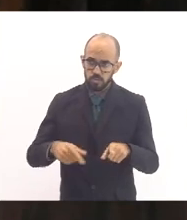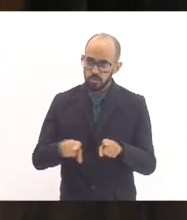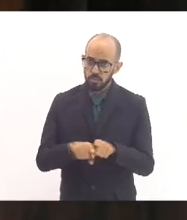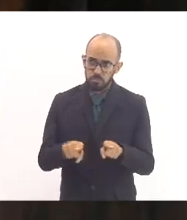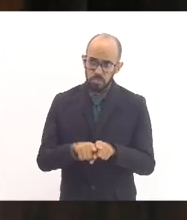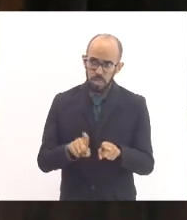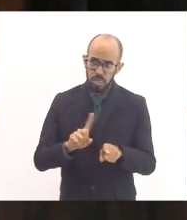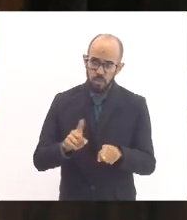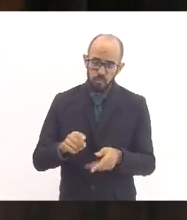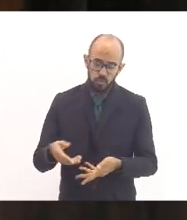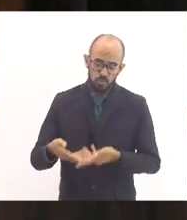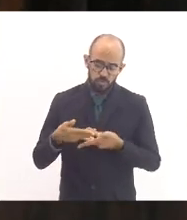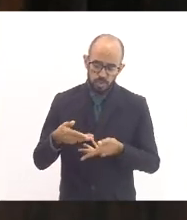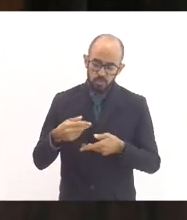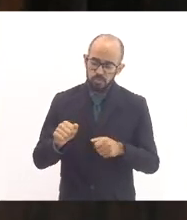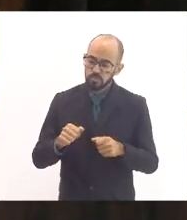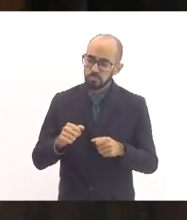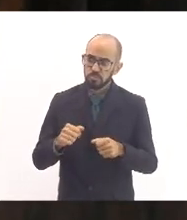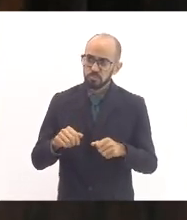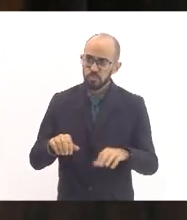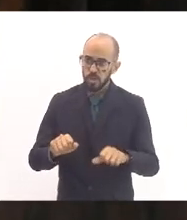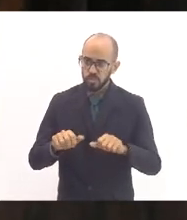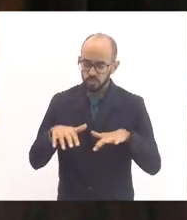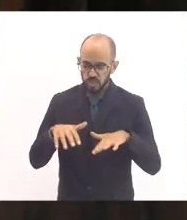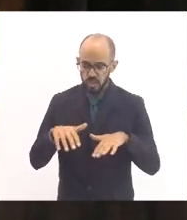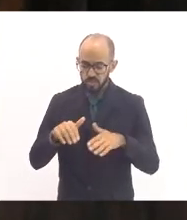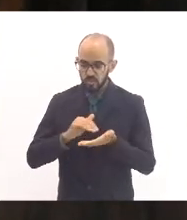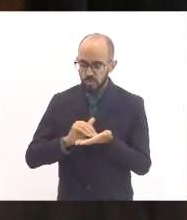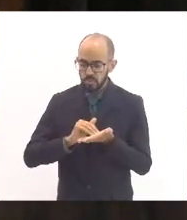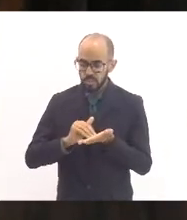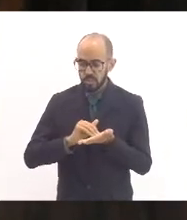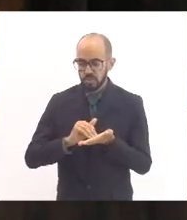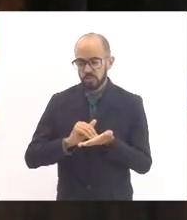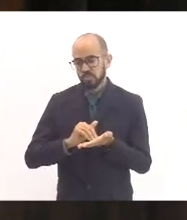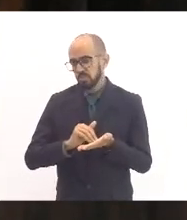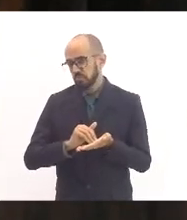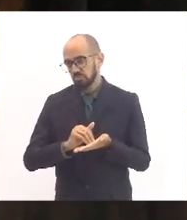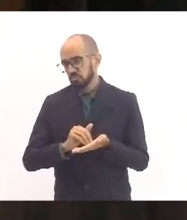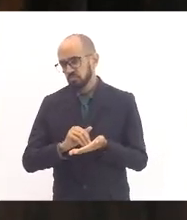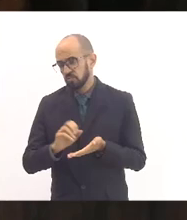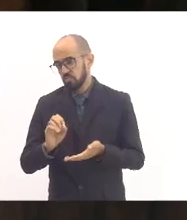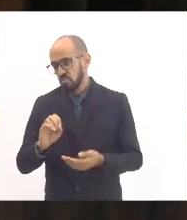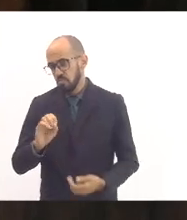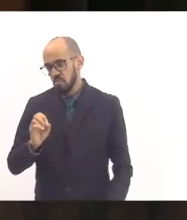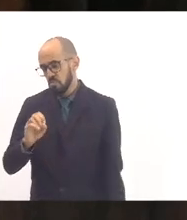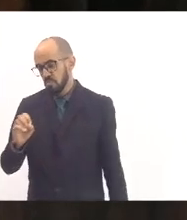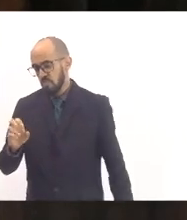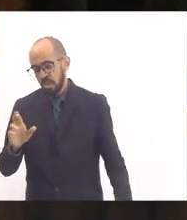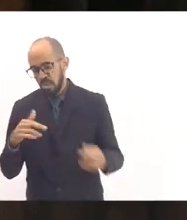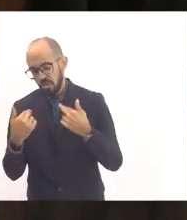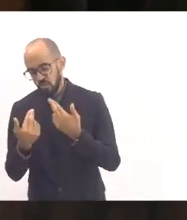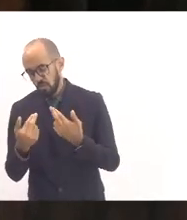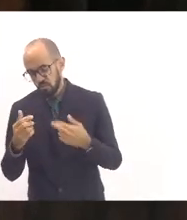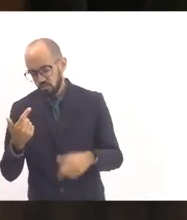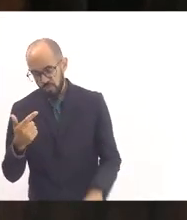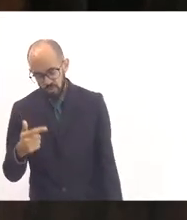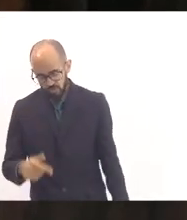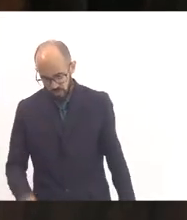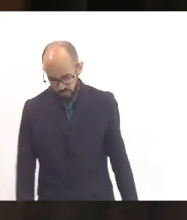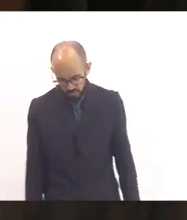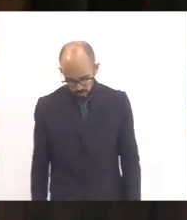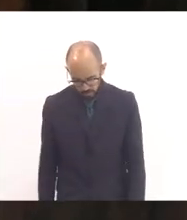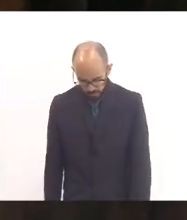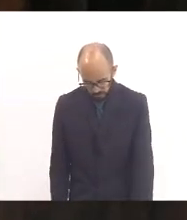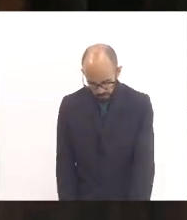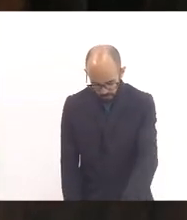audiência pública não tô fazendo audiência interna no gabinete do secretário ou que nós o recebemos aqui não houve qualquer discussão também